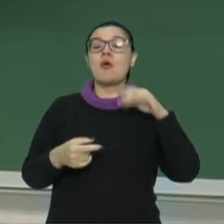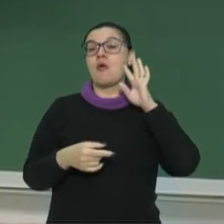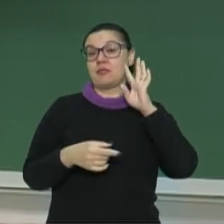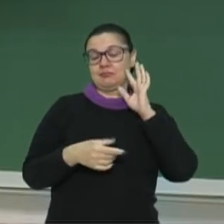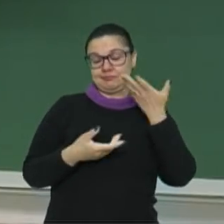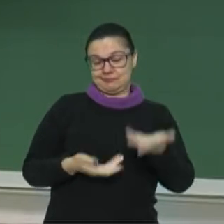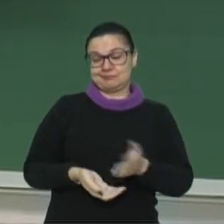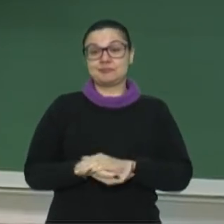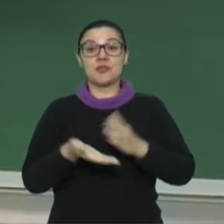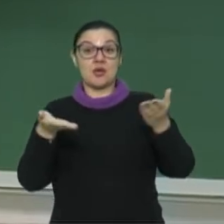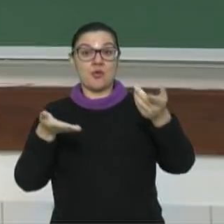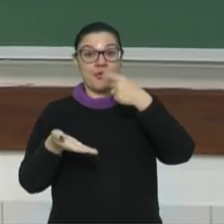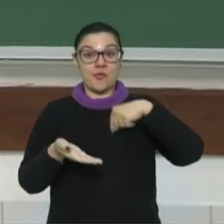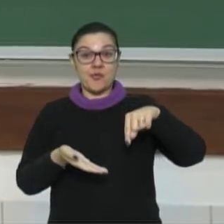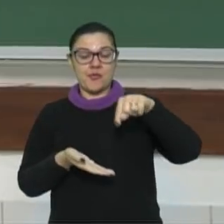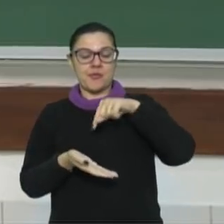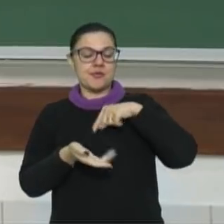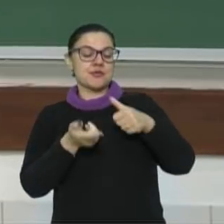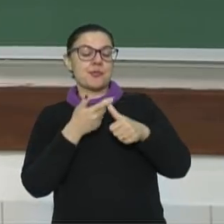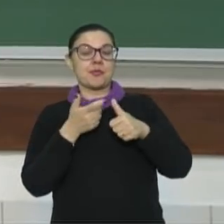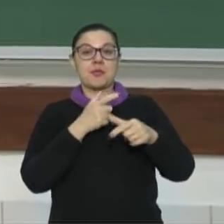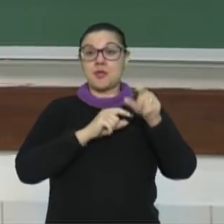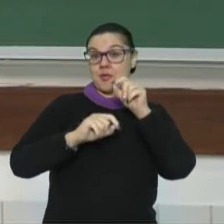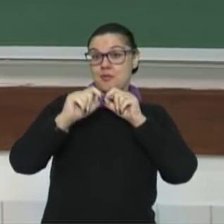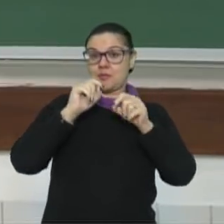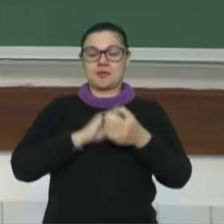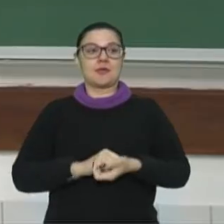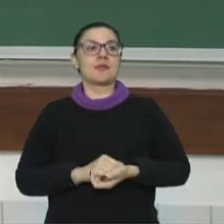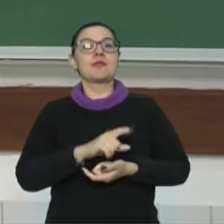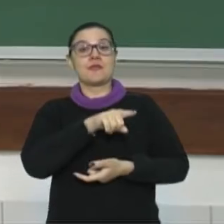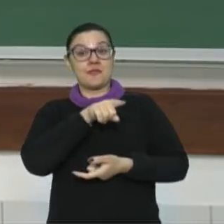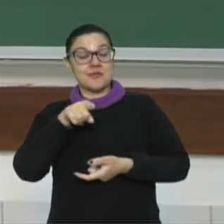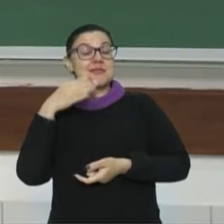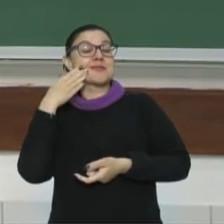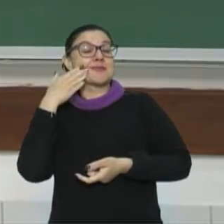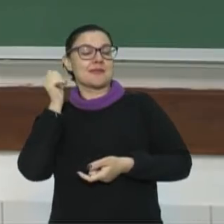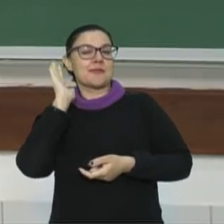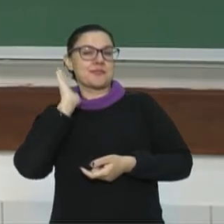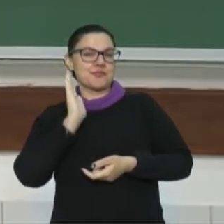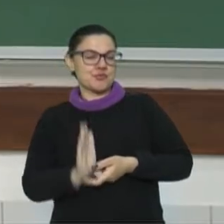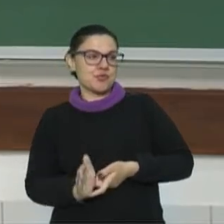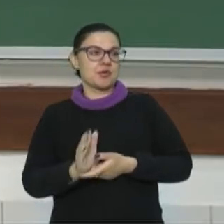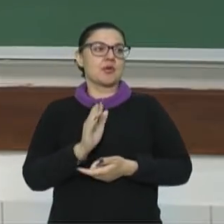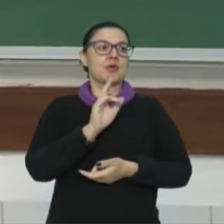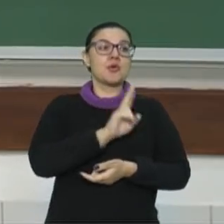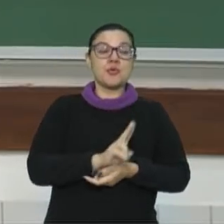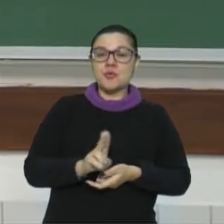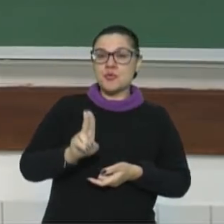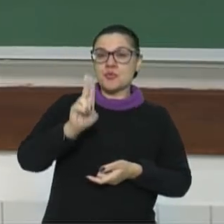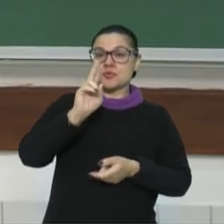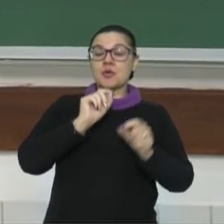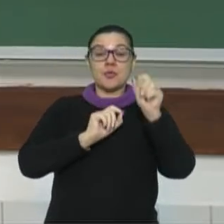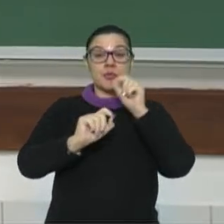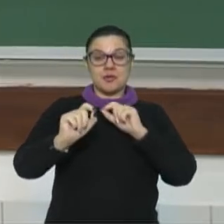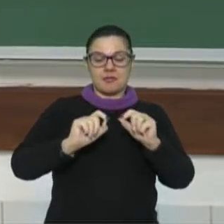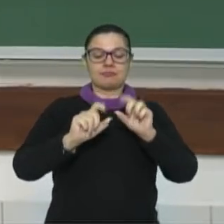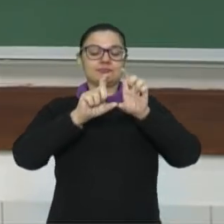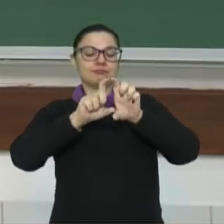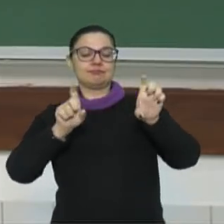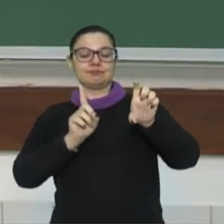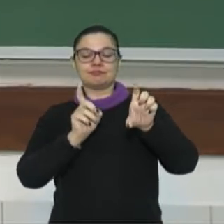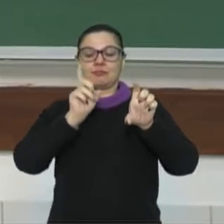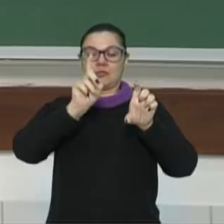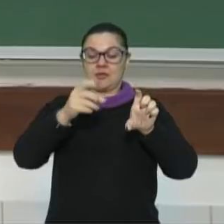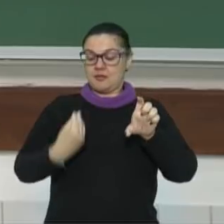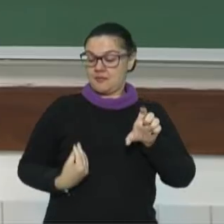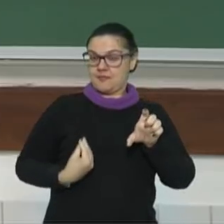bacana. O que a gente vai fazer antes de começar a nossa aula? Você sabe, você tem que fazer o seu link de frequência lá, o seu registro de